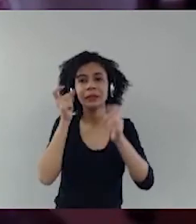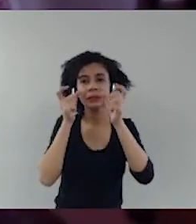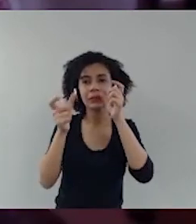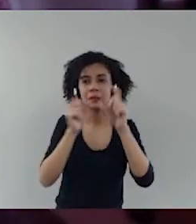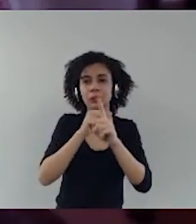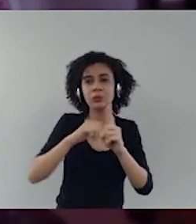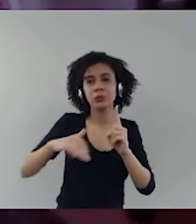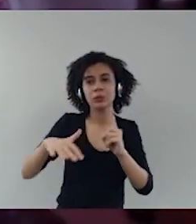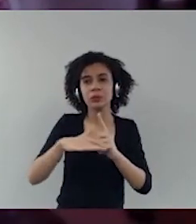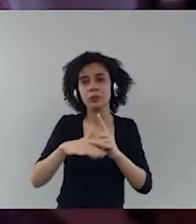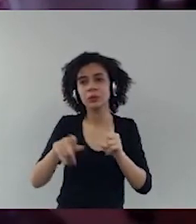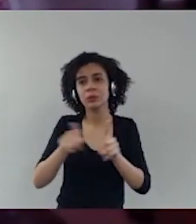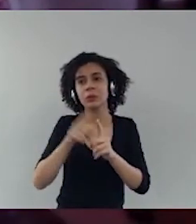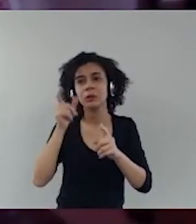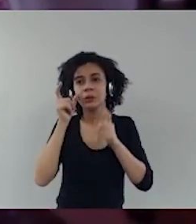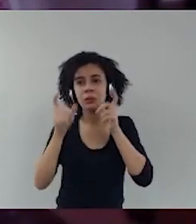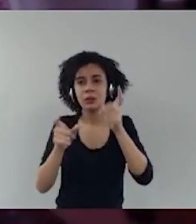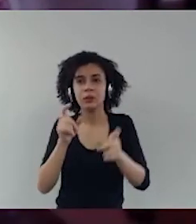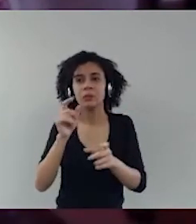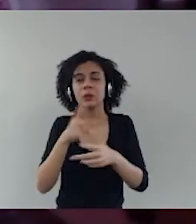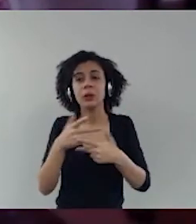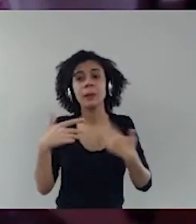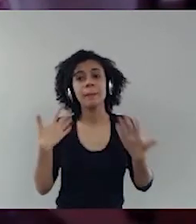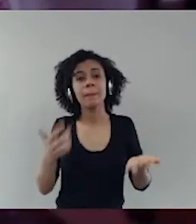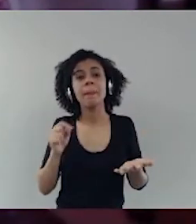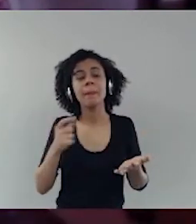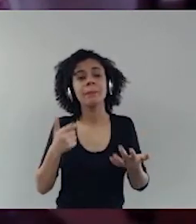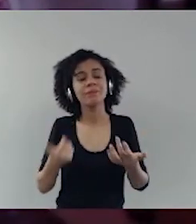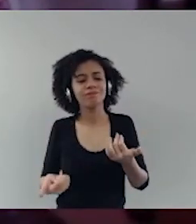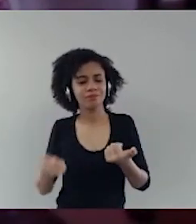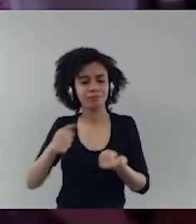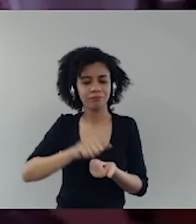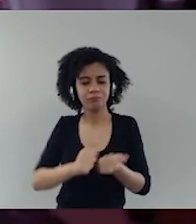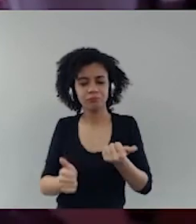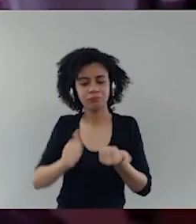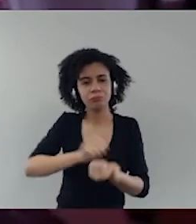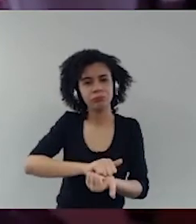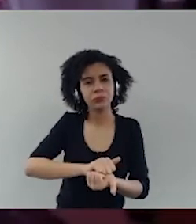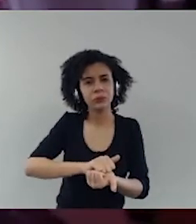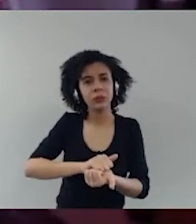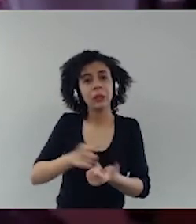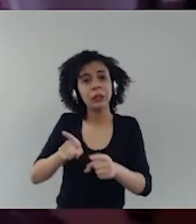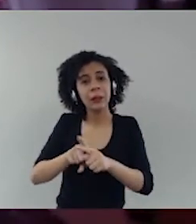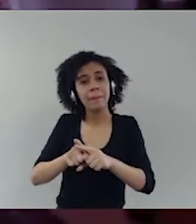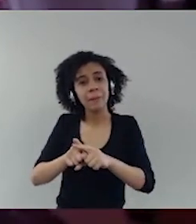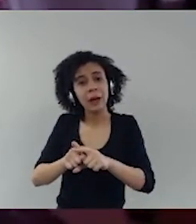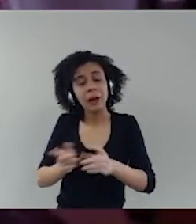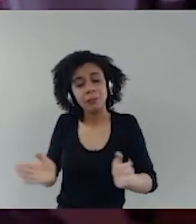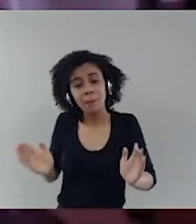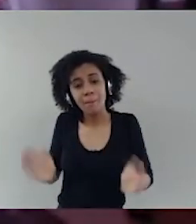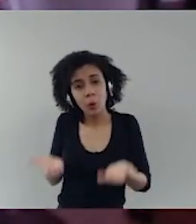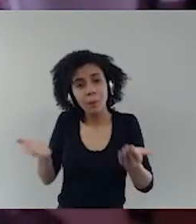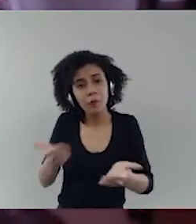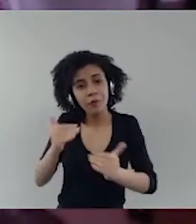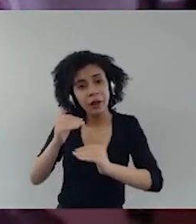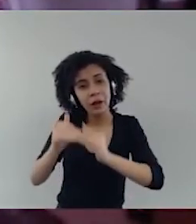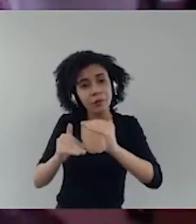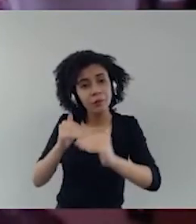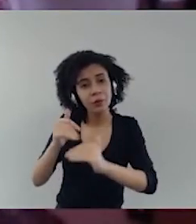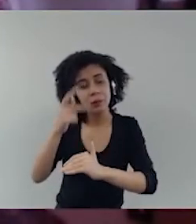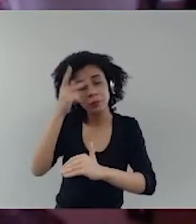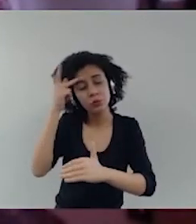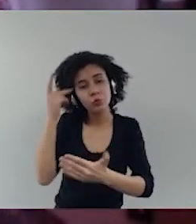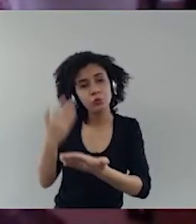sociais, dos interesses difusos. Então, adequar a formação do jurista a esse mundo e, à